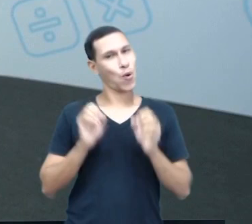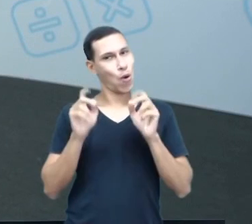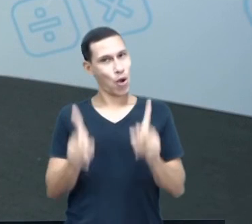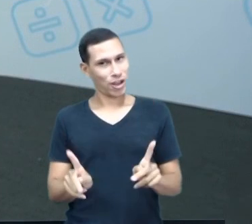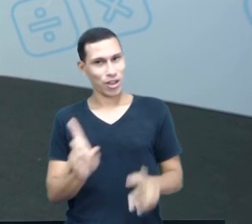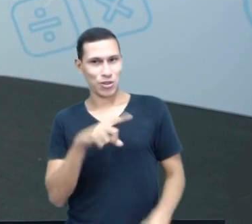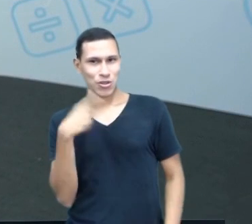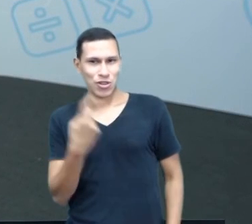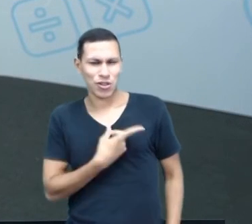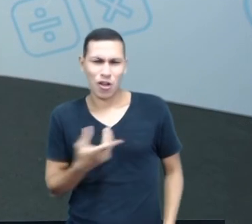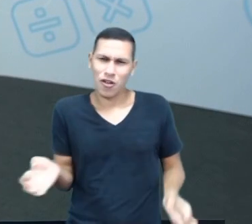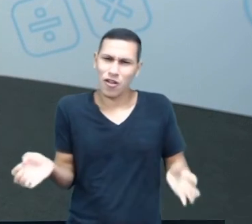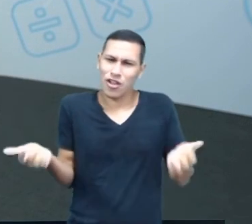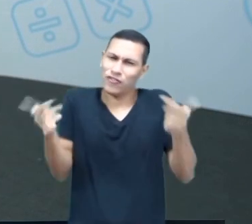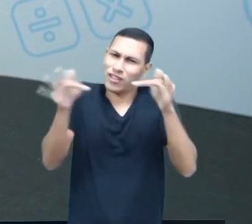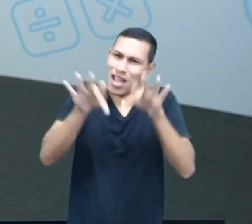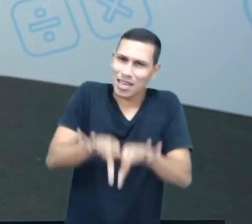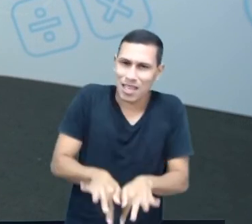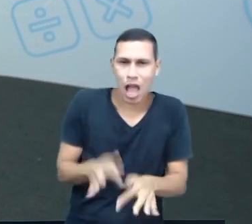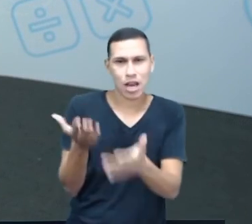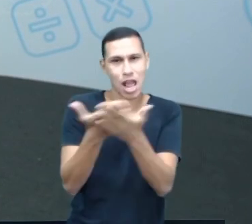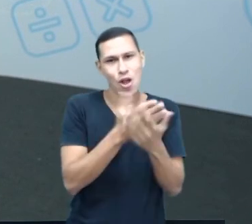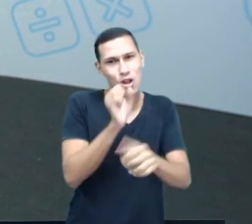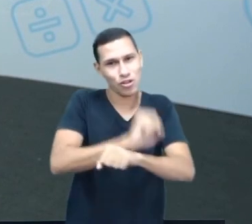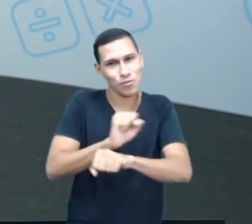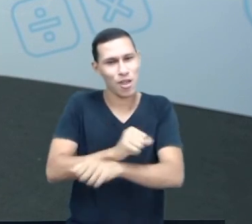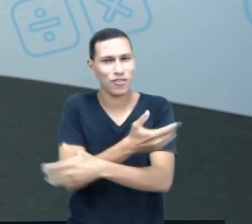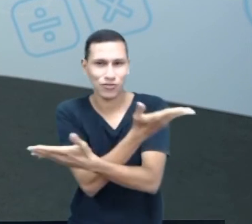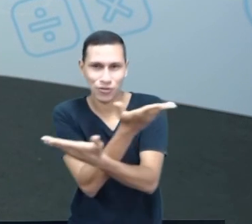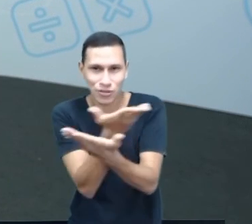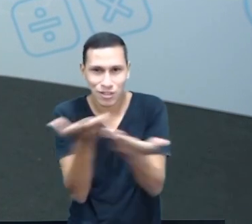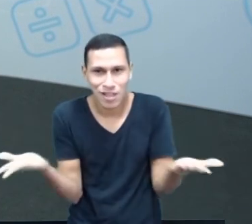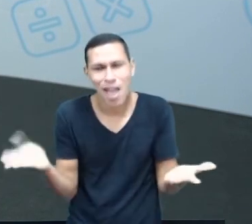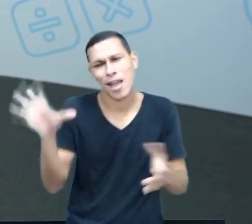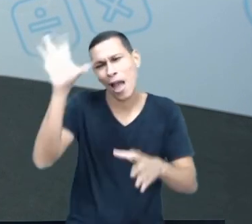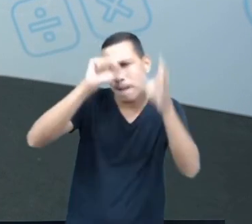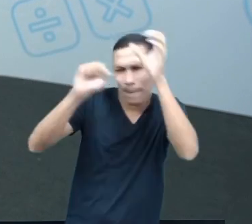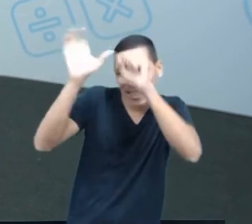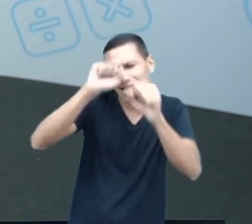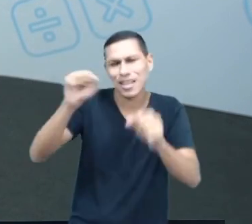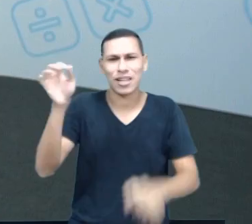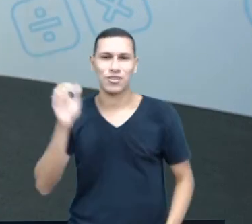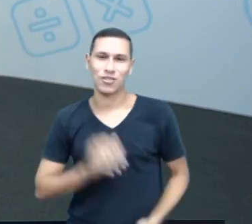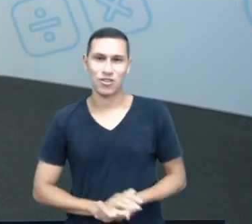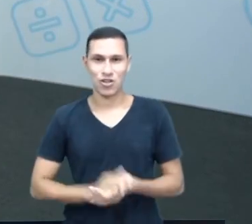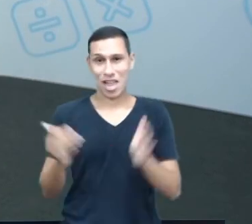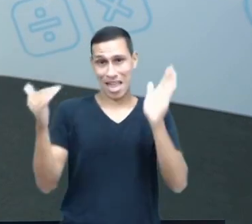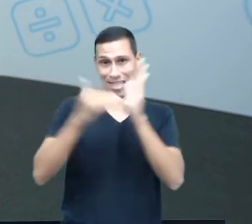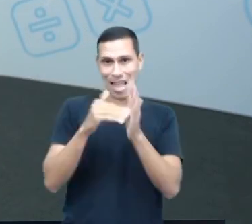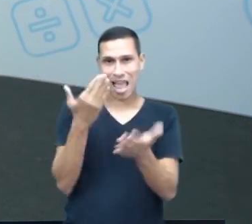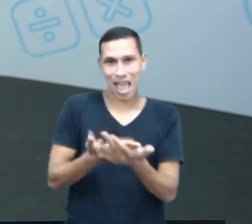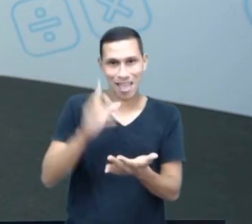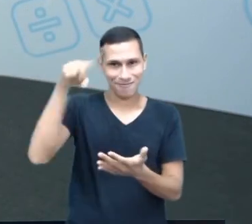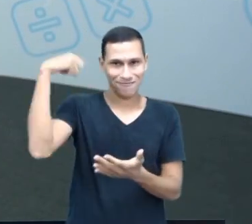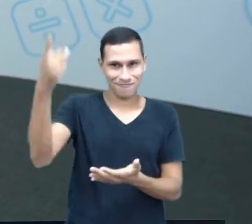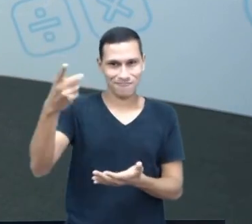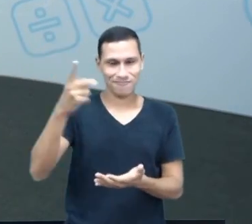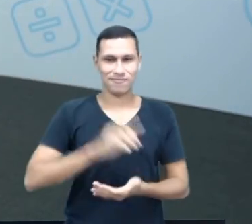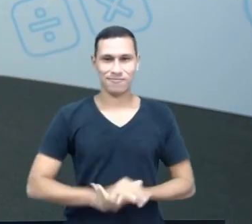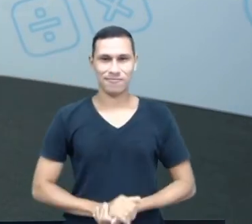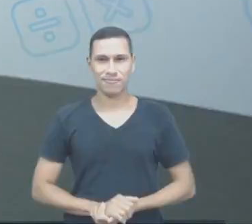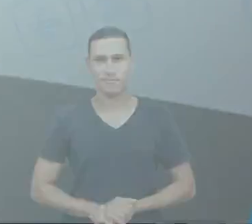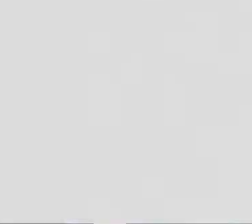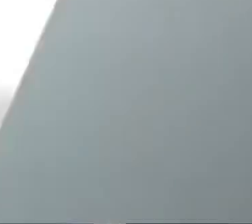gente. Nós estamos finalizando a aula de hoje e eu espero que vocês tenham aprendido muito. Até a próxima aula. Tchau!